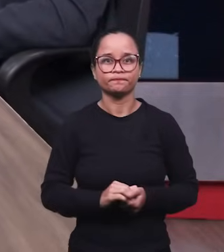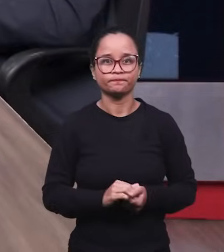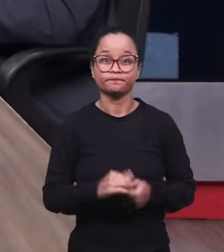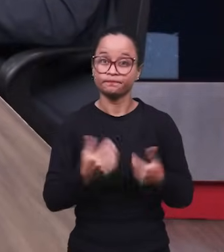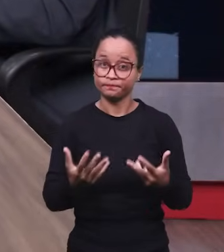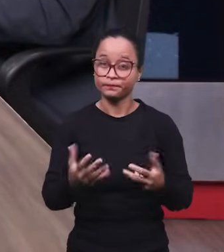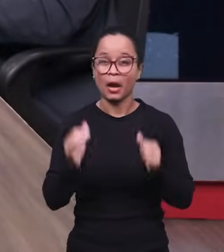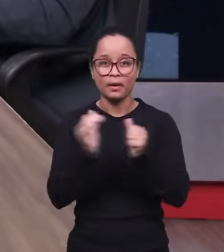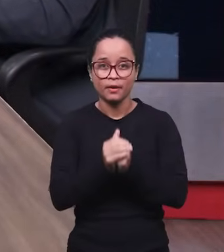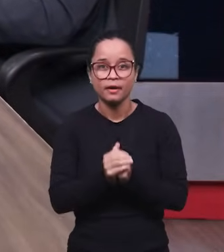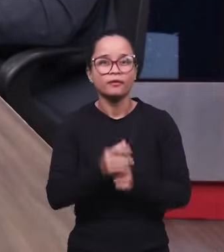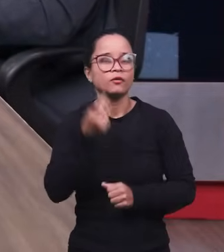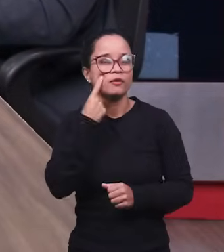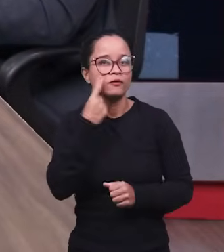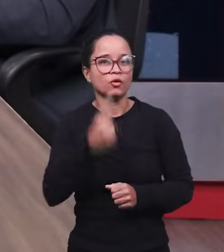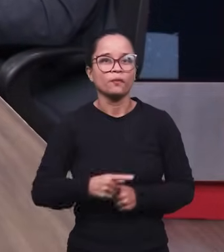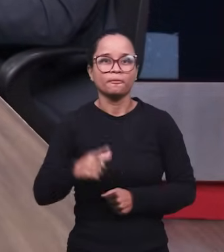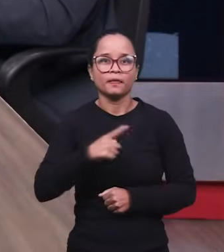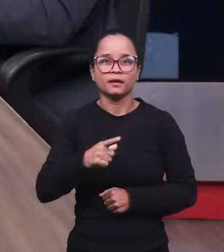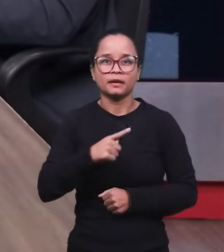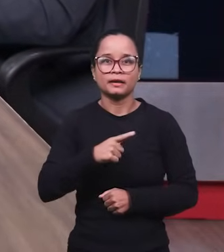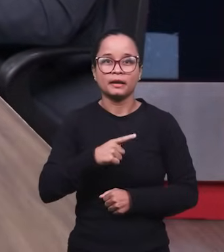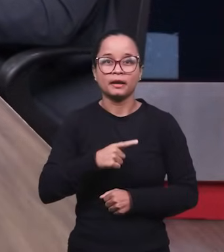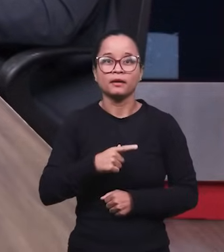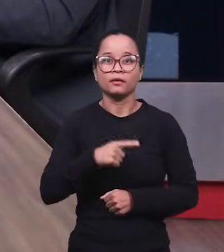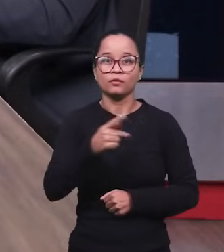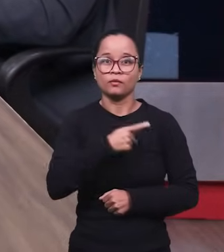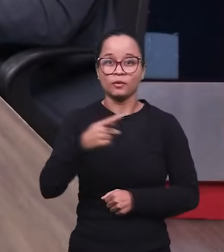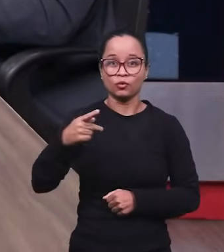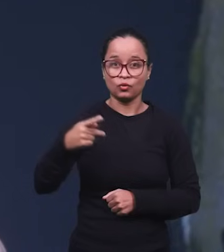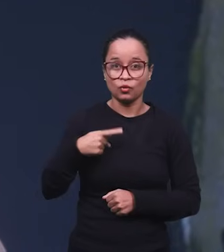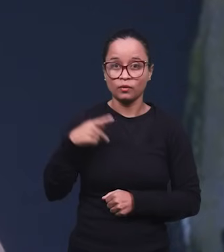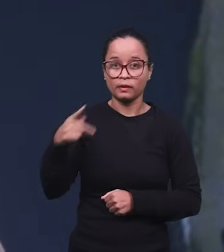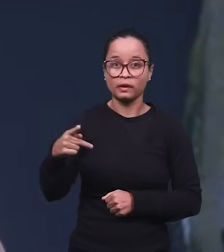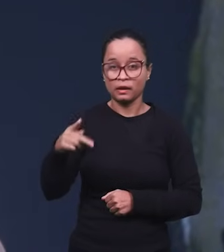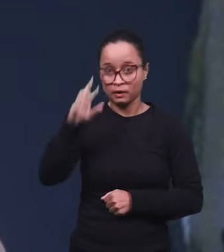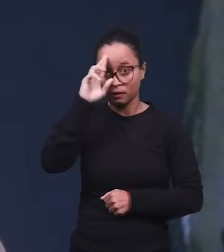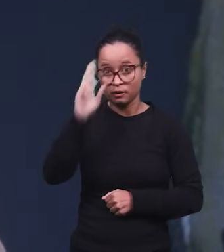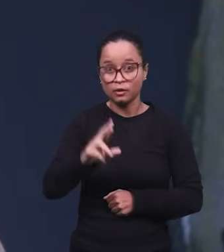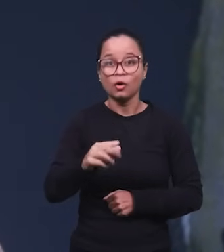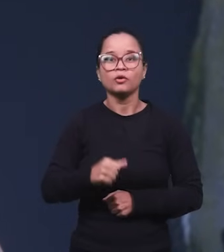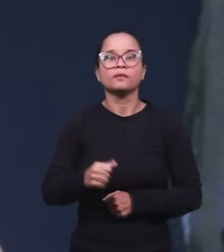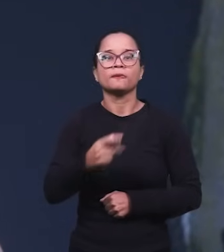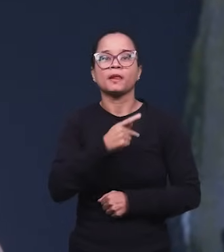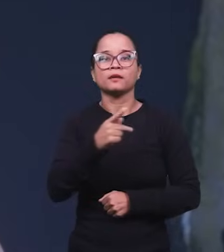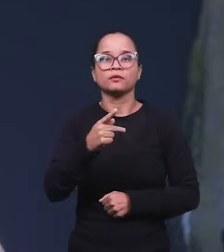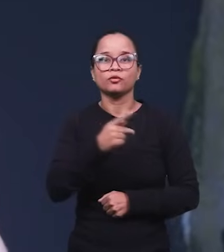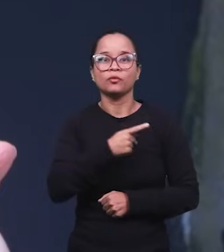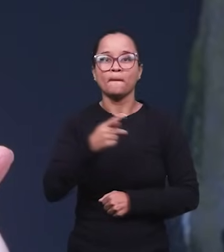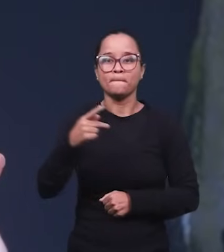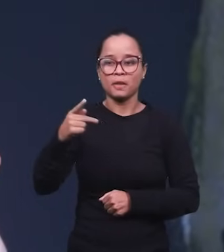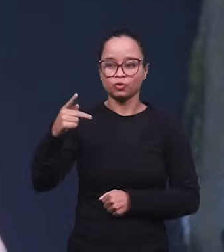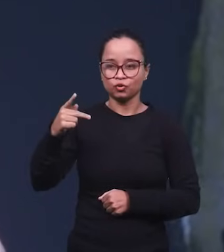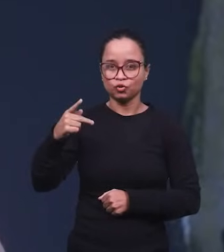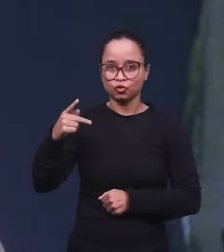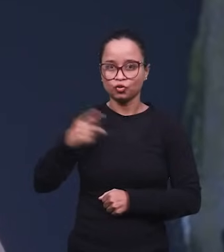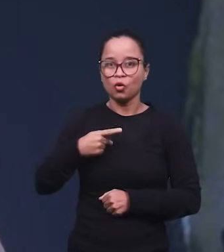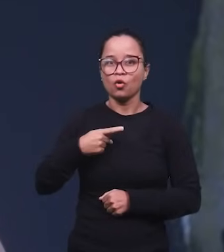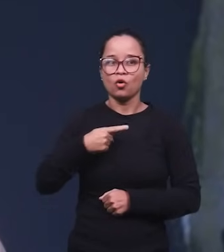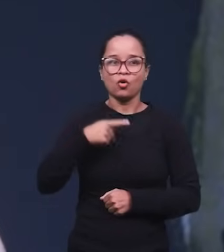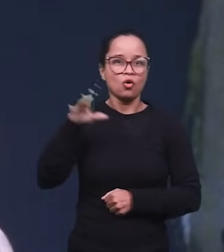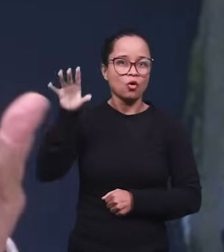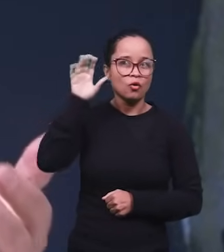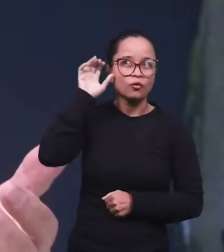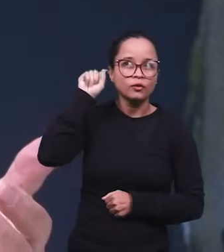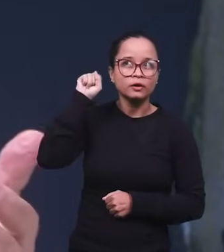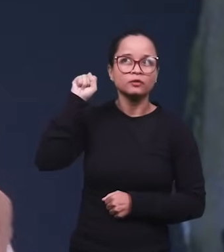Amém. Veja que maravilha, né? O pastor ali falando, ele era da Bielorrússia, e o pastor Vladimir, que era ucraniano, traduzindo de russo para inglês,